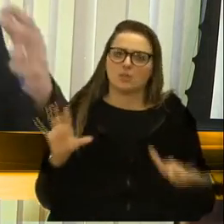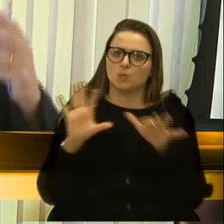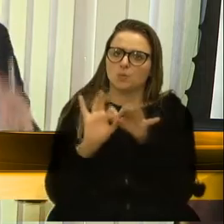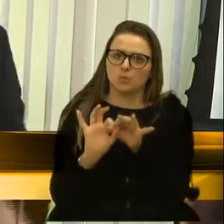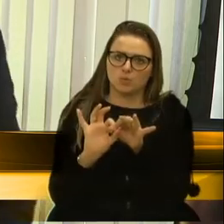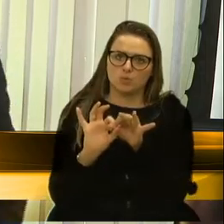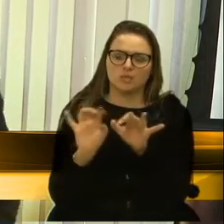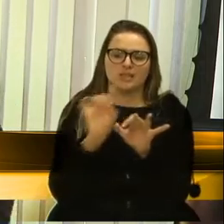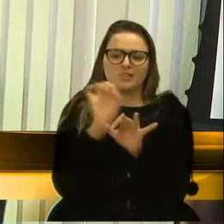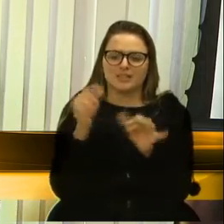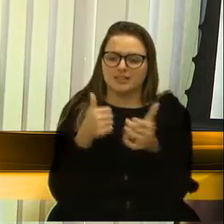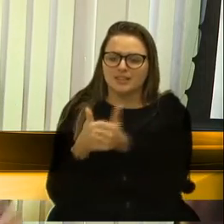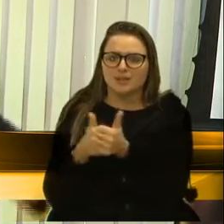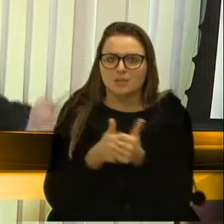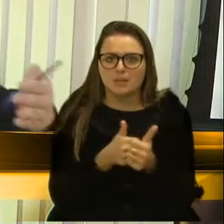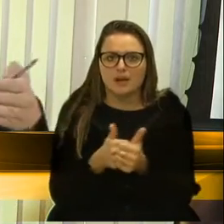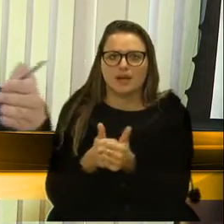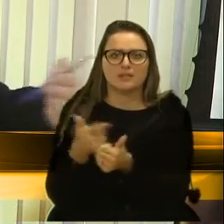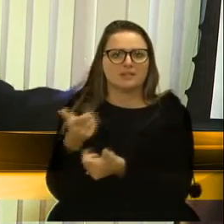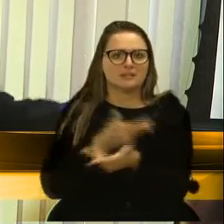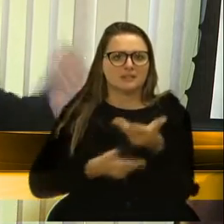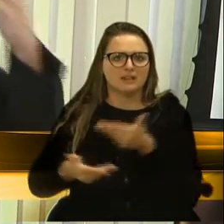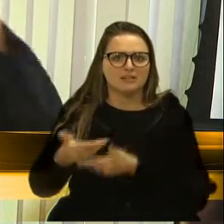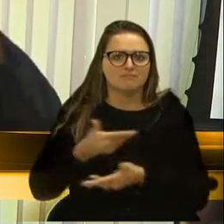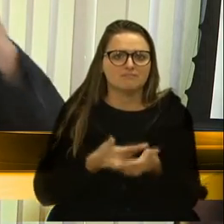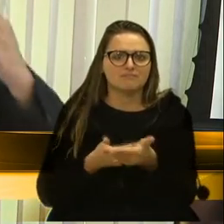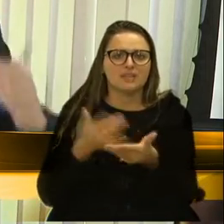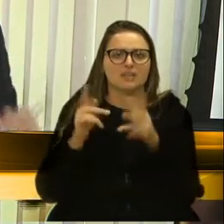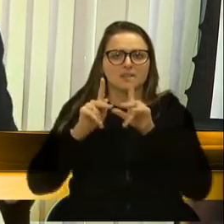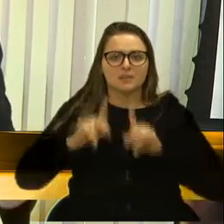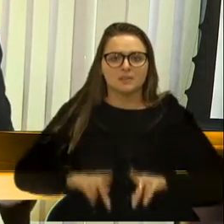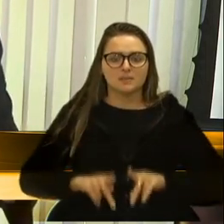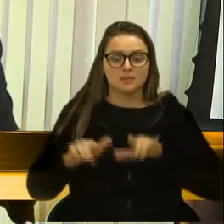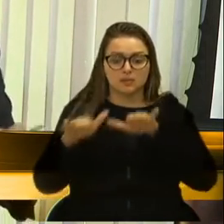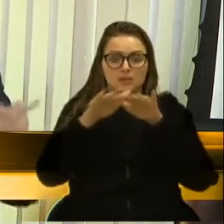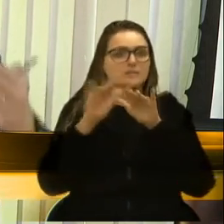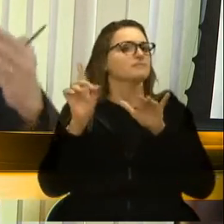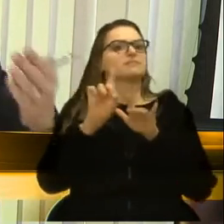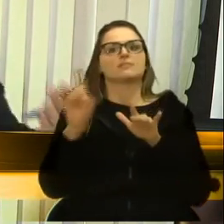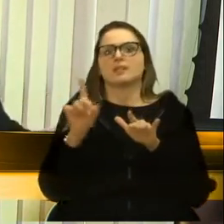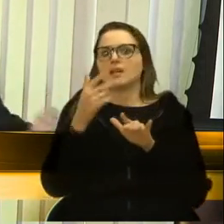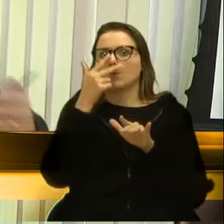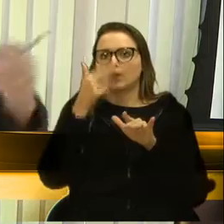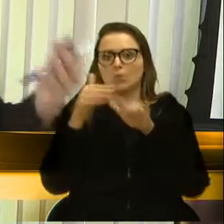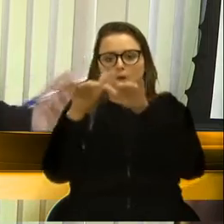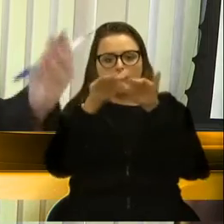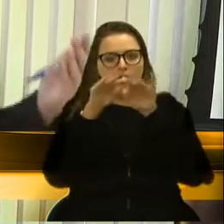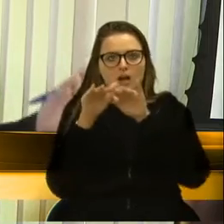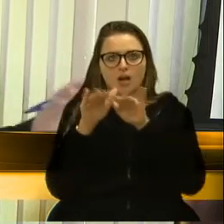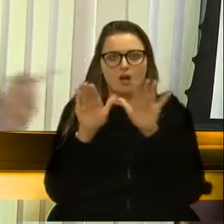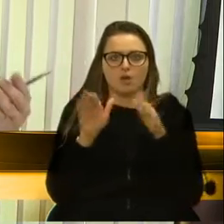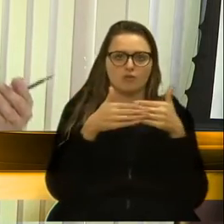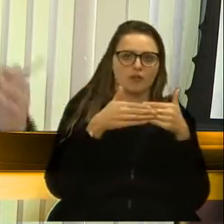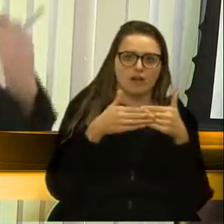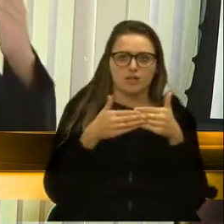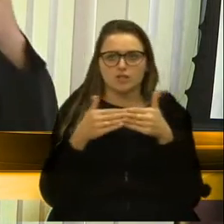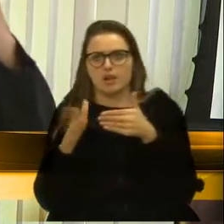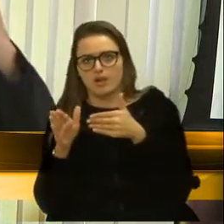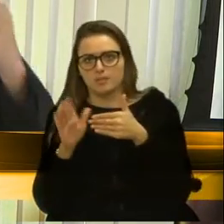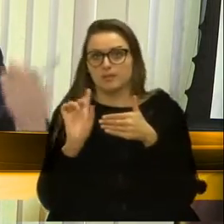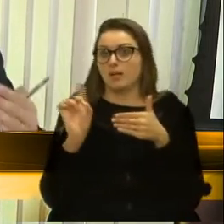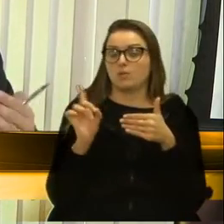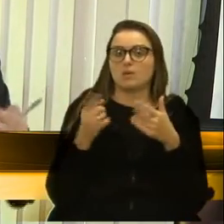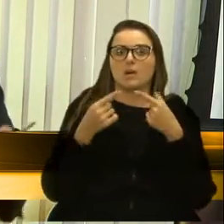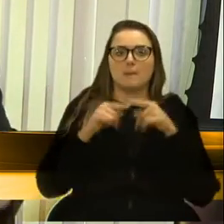não aproxima, que não faz com que as pessoas tenham um pensamento, não precisa ter um pensamento igual, fecha tudo ou não fecha, não, mas